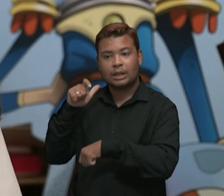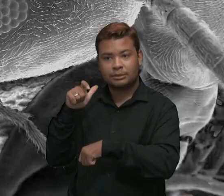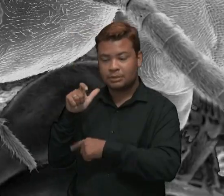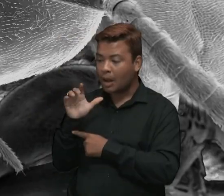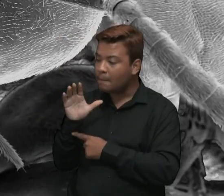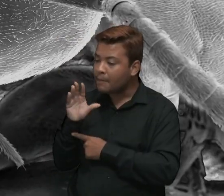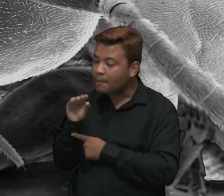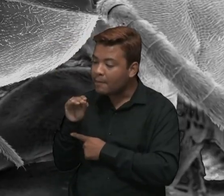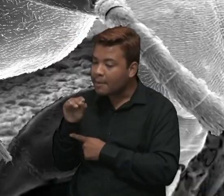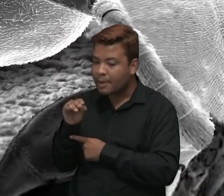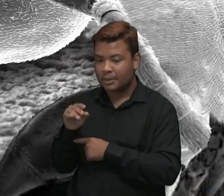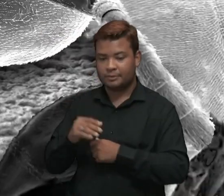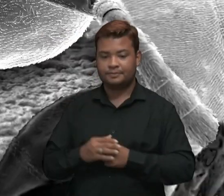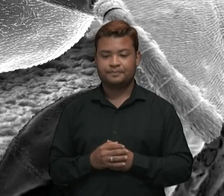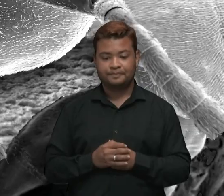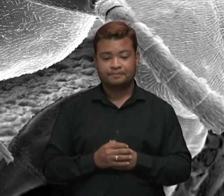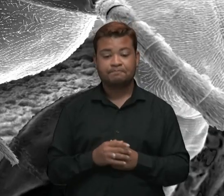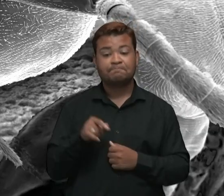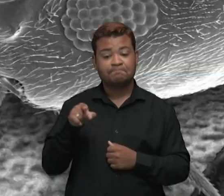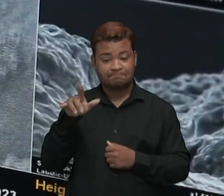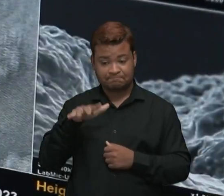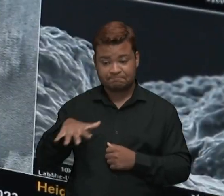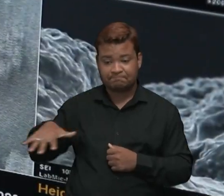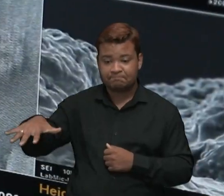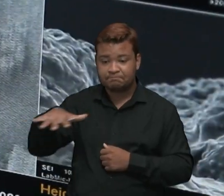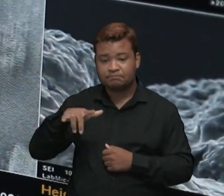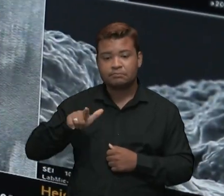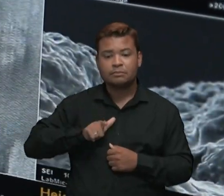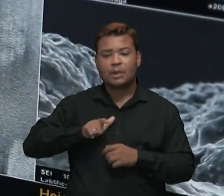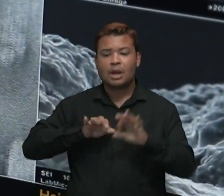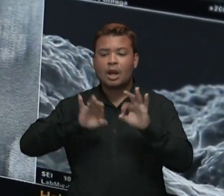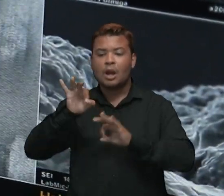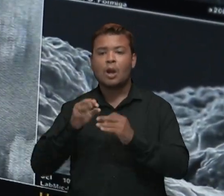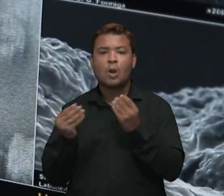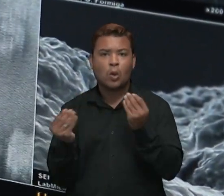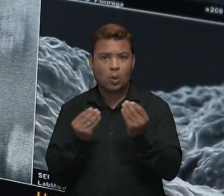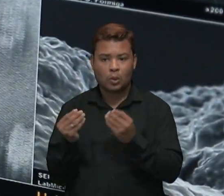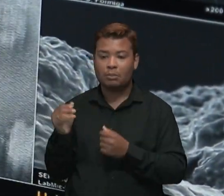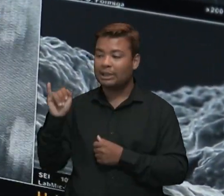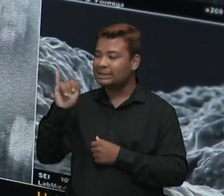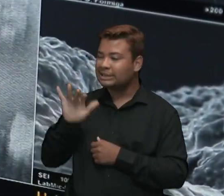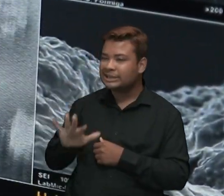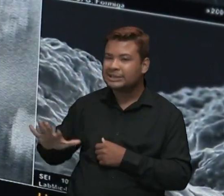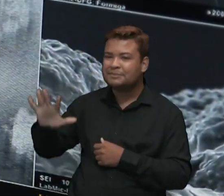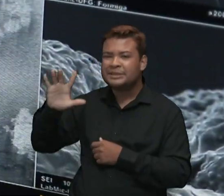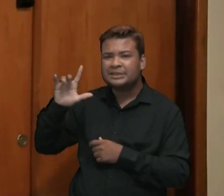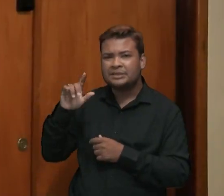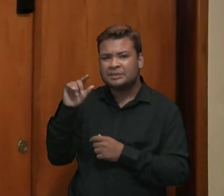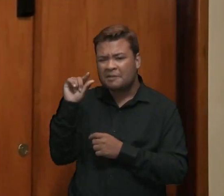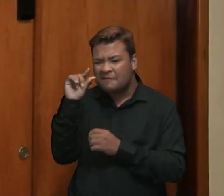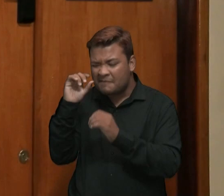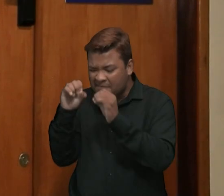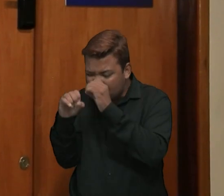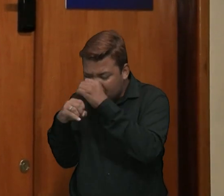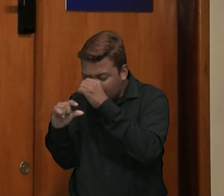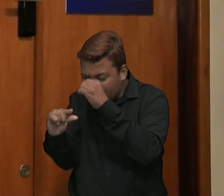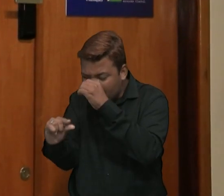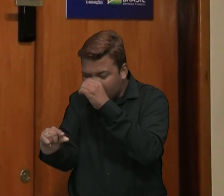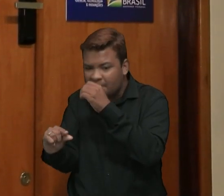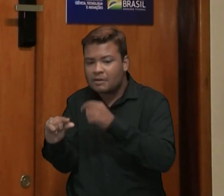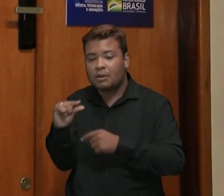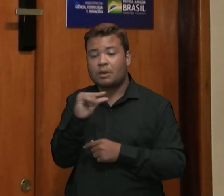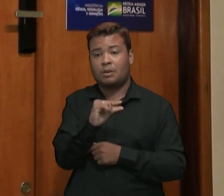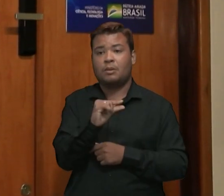cena. O cenário espacial do curta-metragem foi criado a partir de imagens microscópicas realizadas pelo